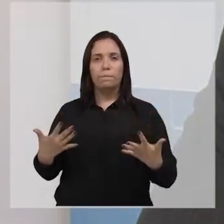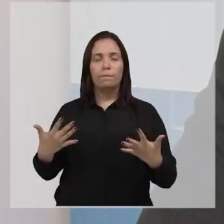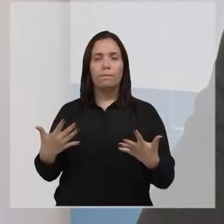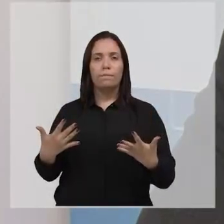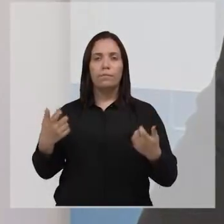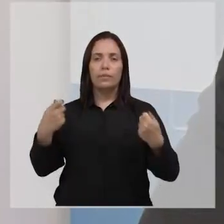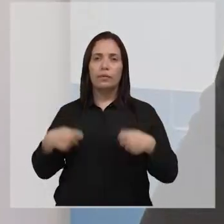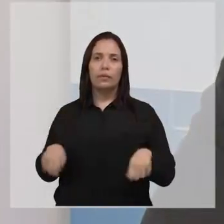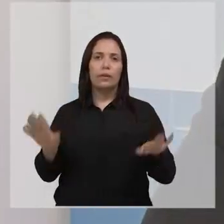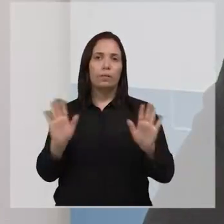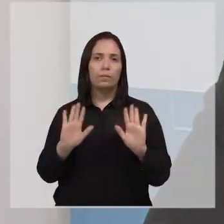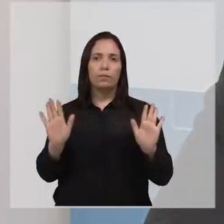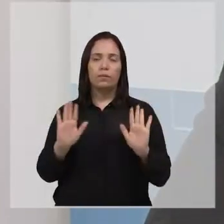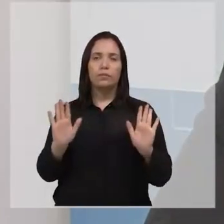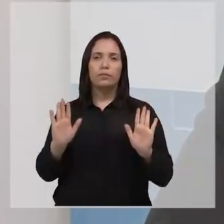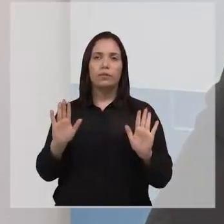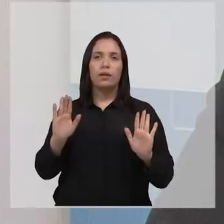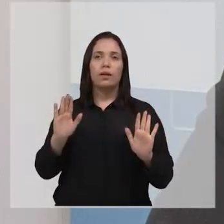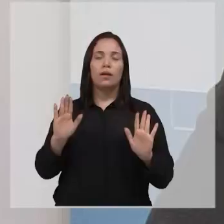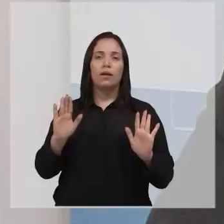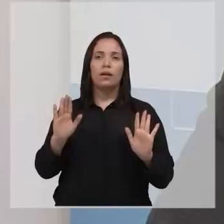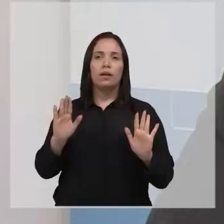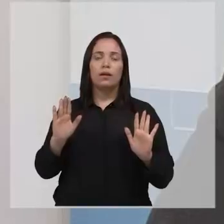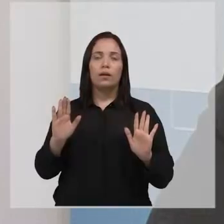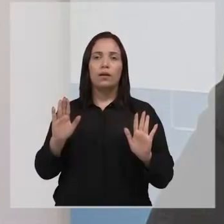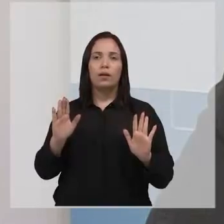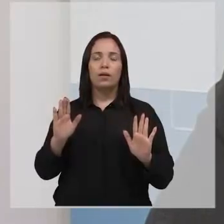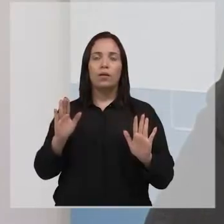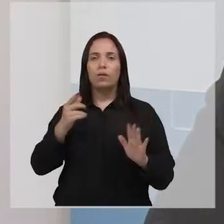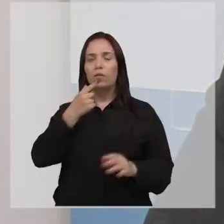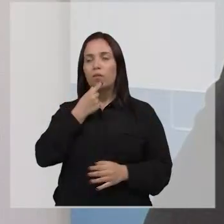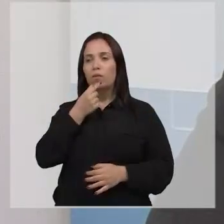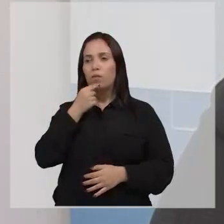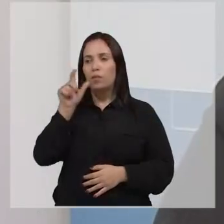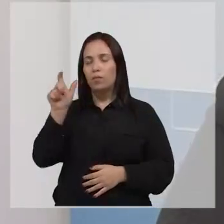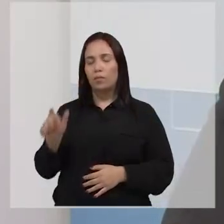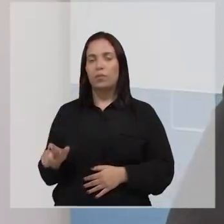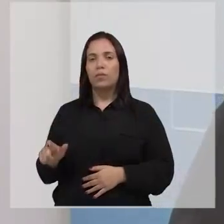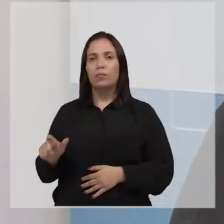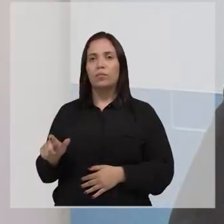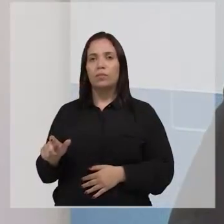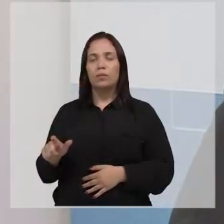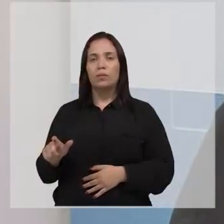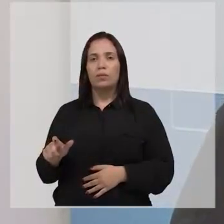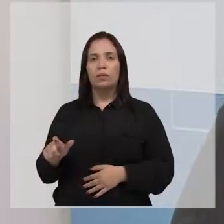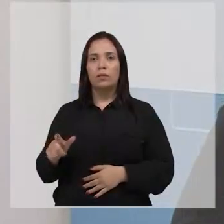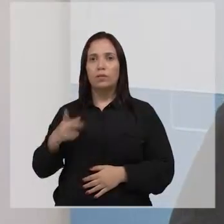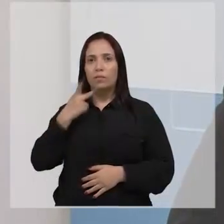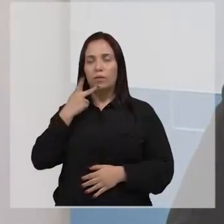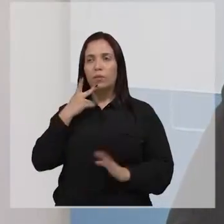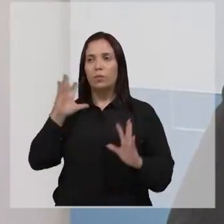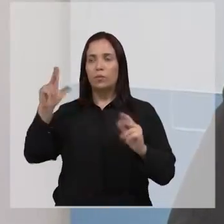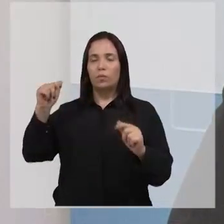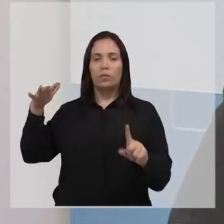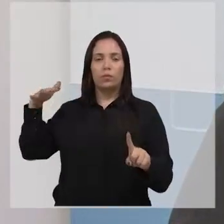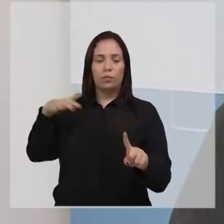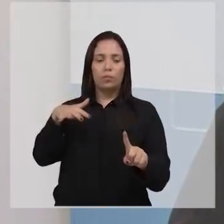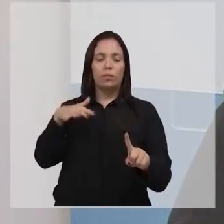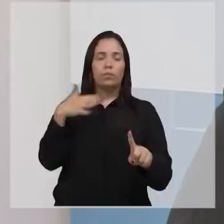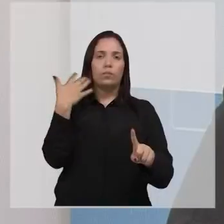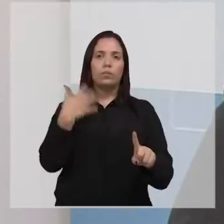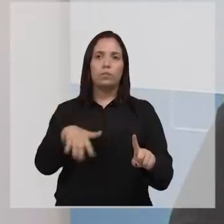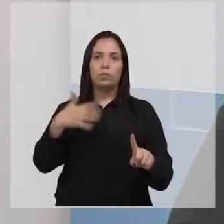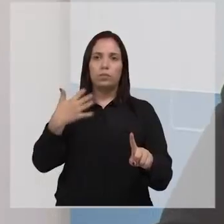não precisa falar. O homem mandou prender gente e você anexar aí a força do poder